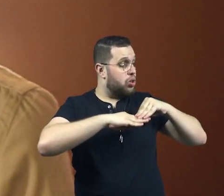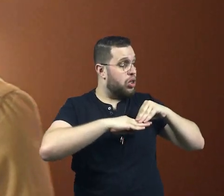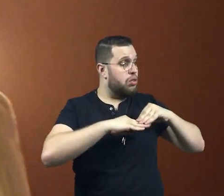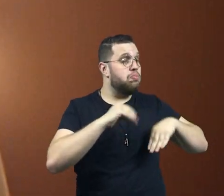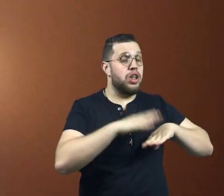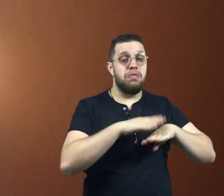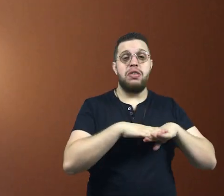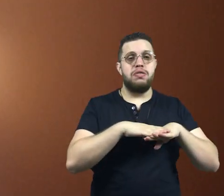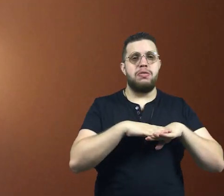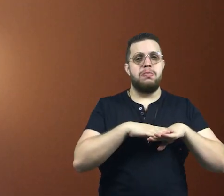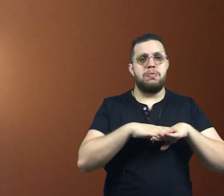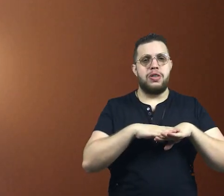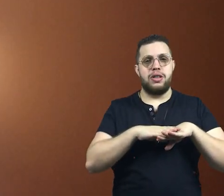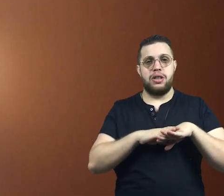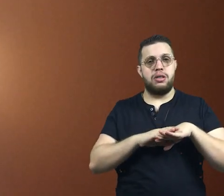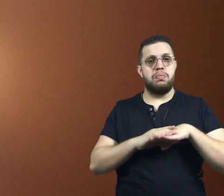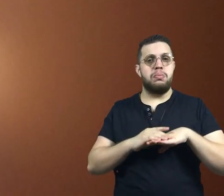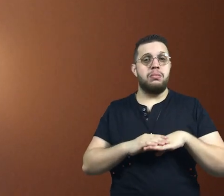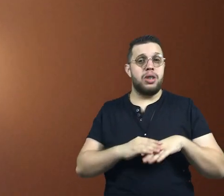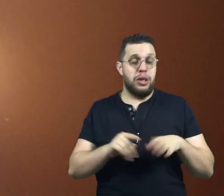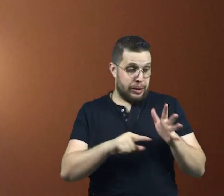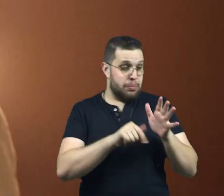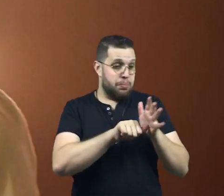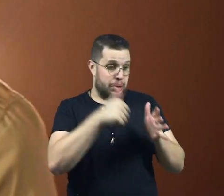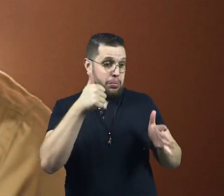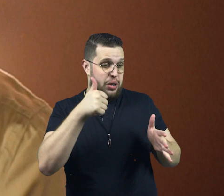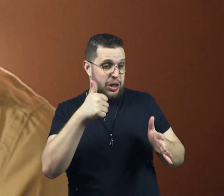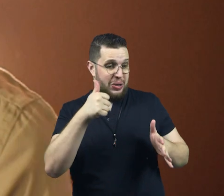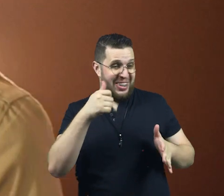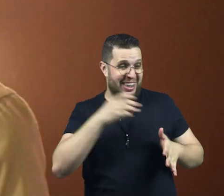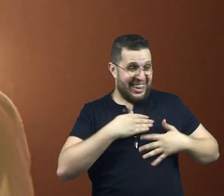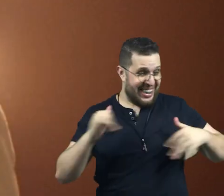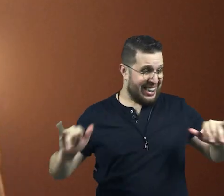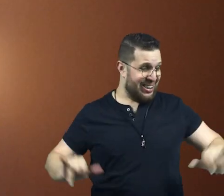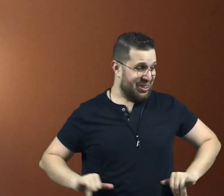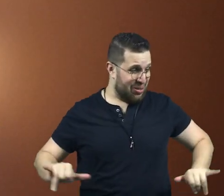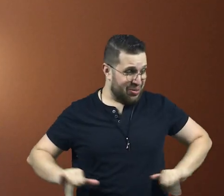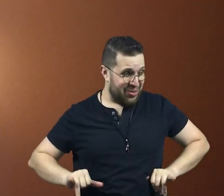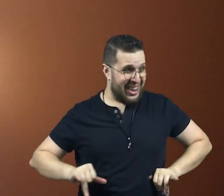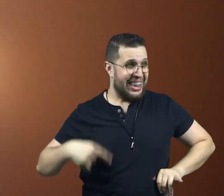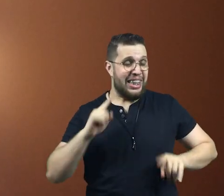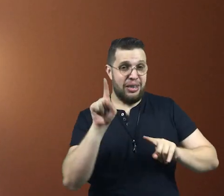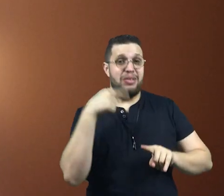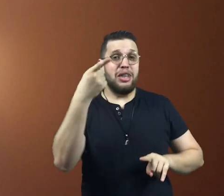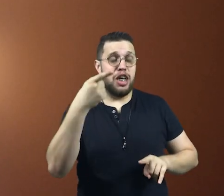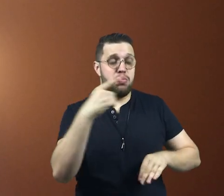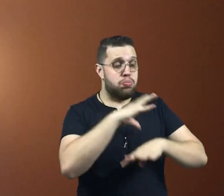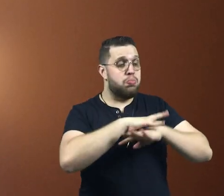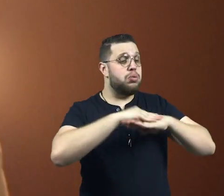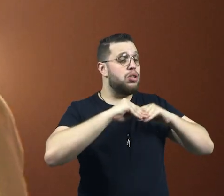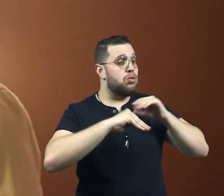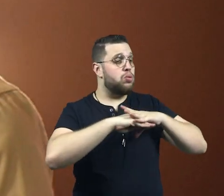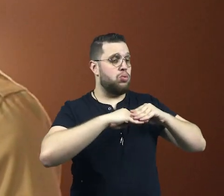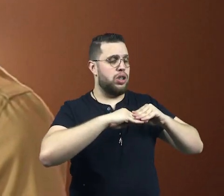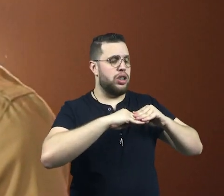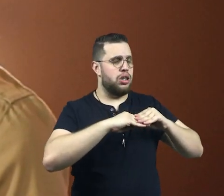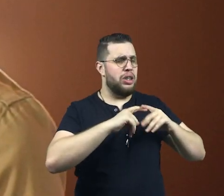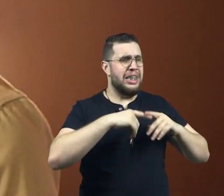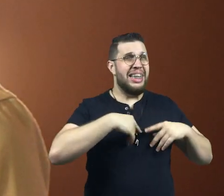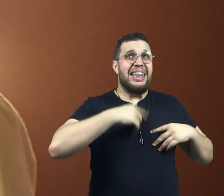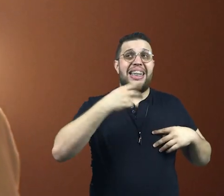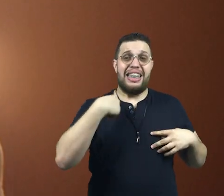os egípcios e depois os curará. Eles se voltarão para o Senhor e ele responderá às